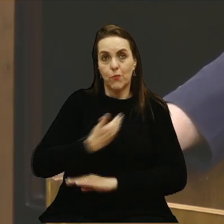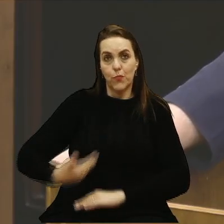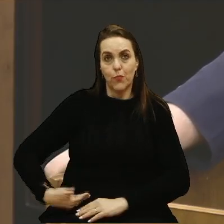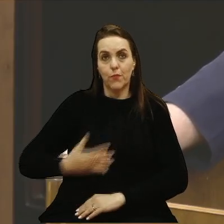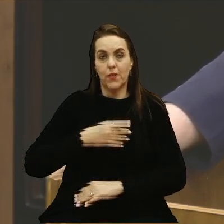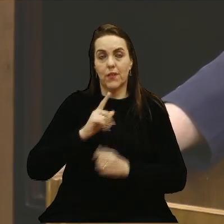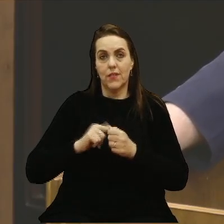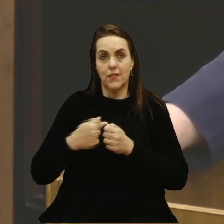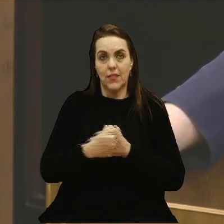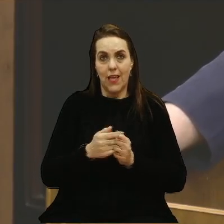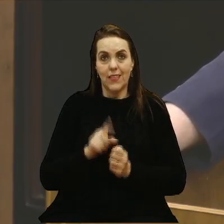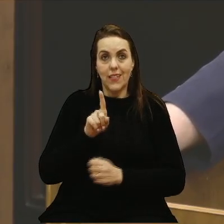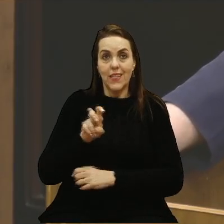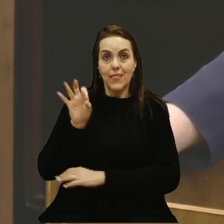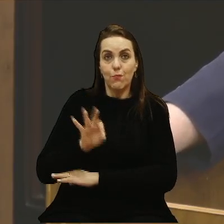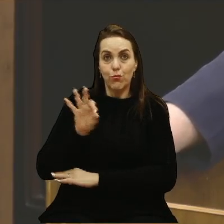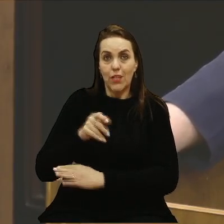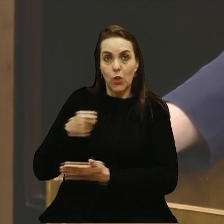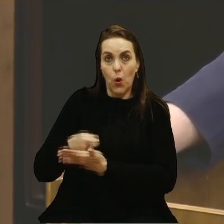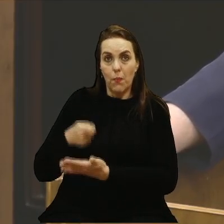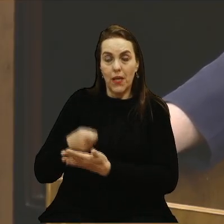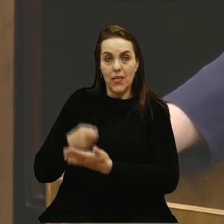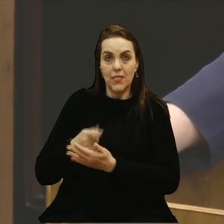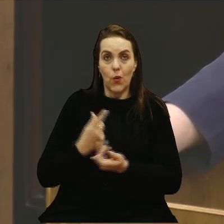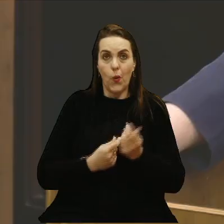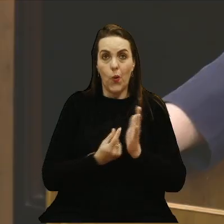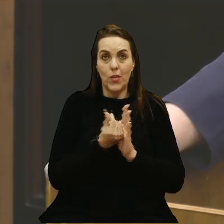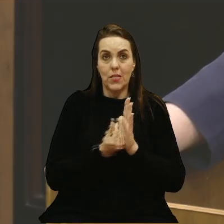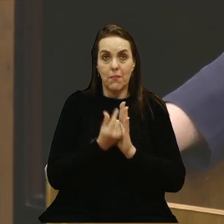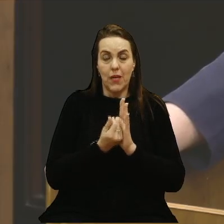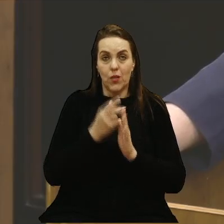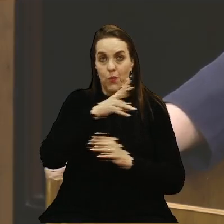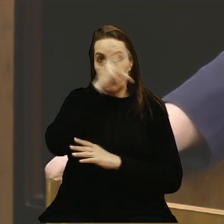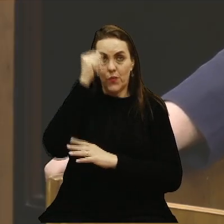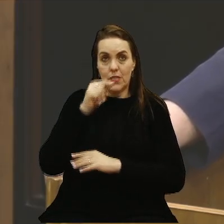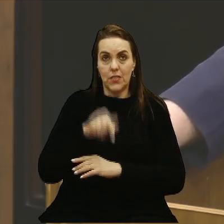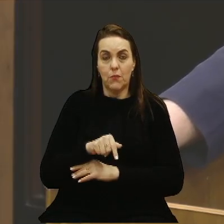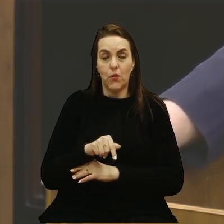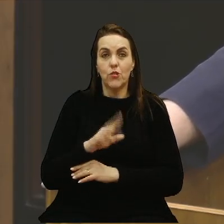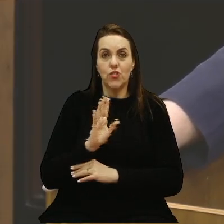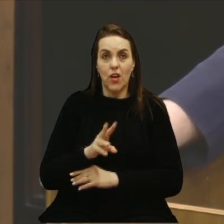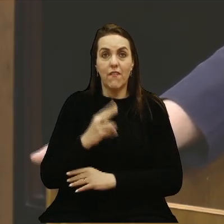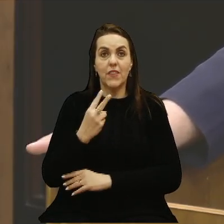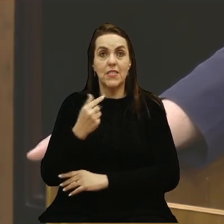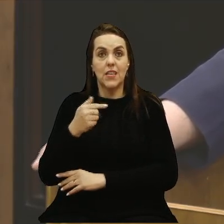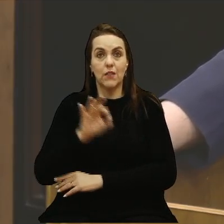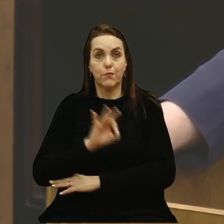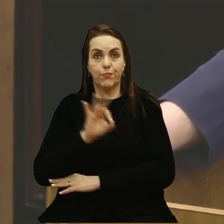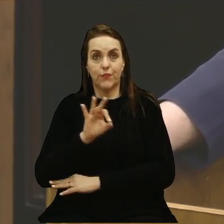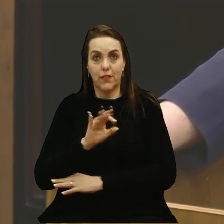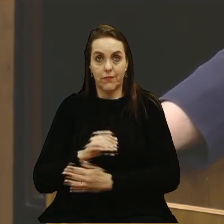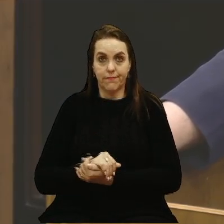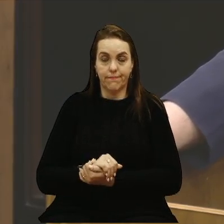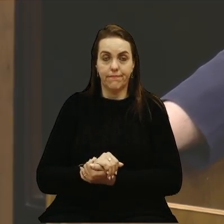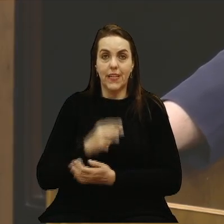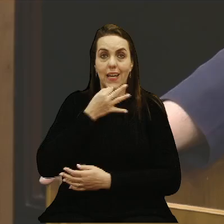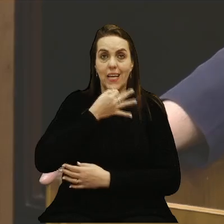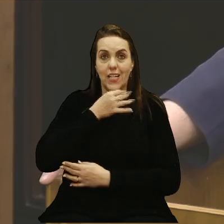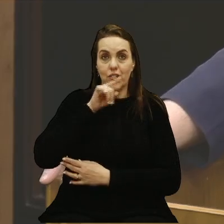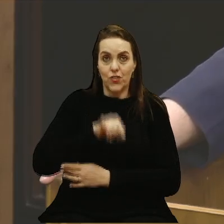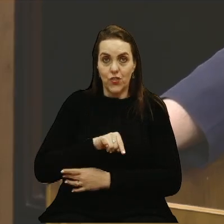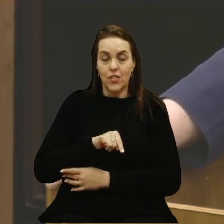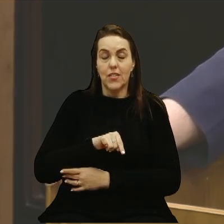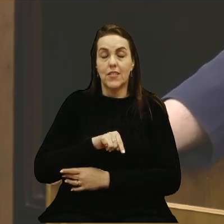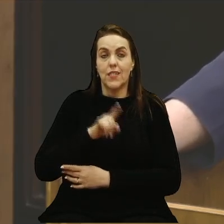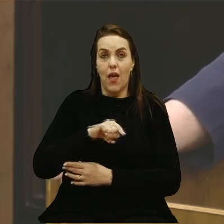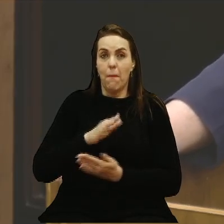Dos 15% que seria a obrigação do nosso orçamento municipal, nós já estamos com a conta aí na casa dos 27%. E Caxias responde, no que diz respeito